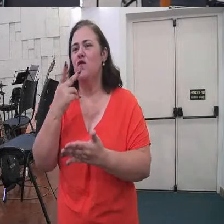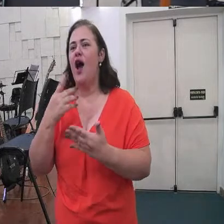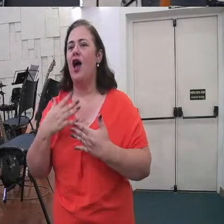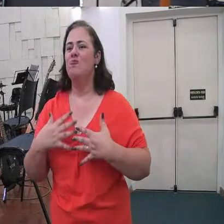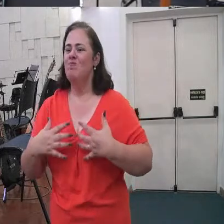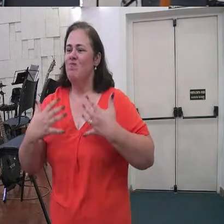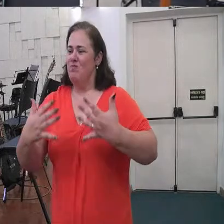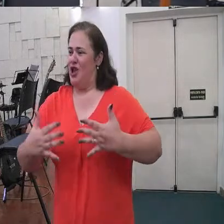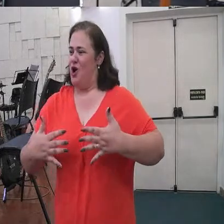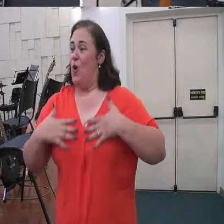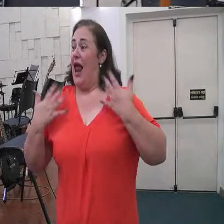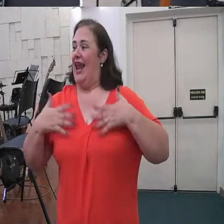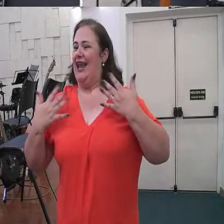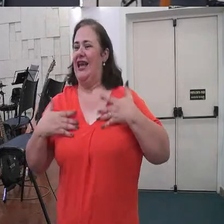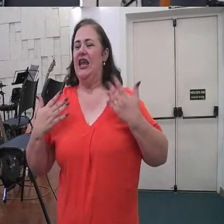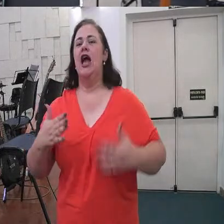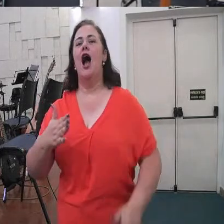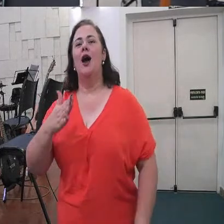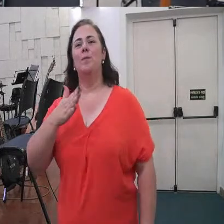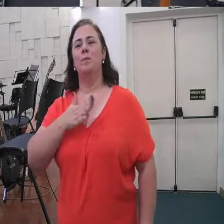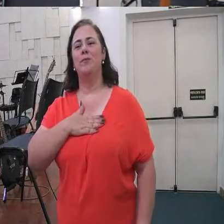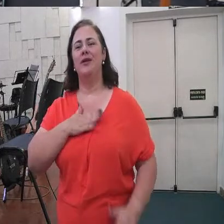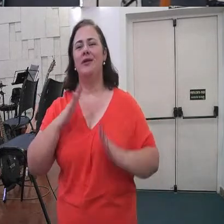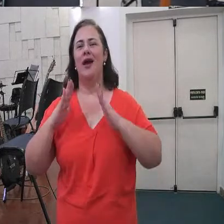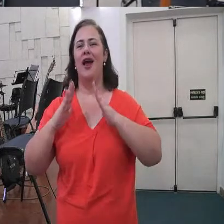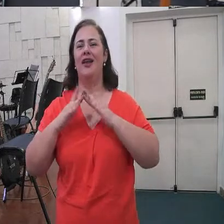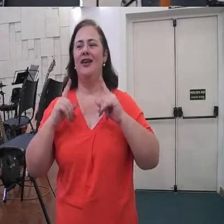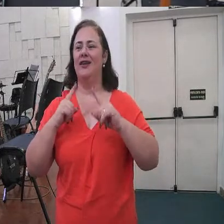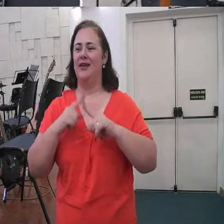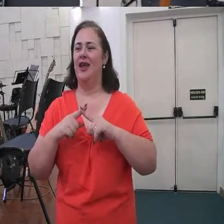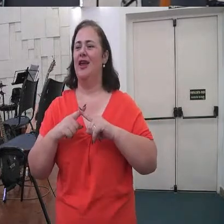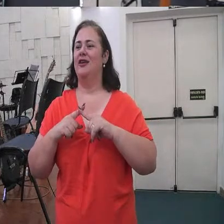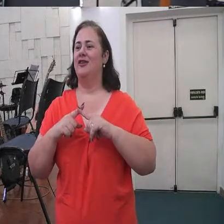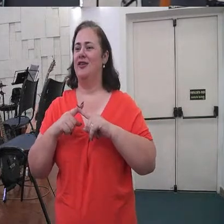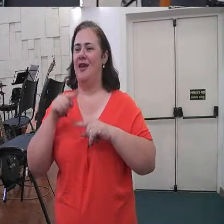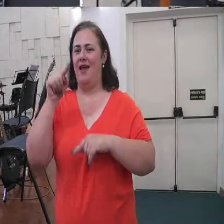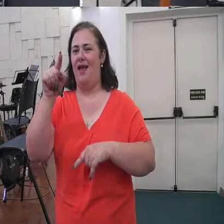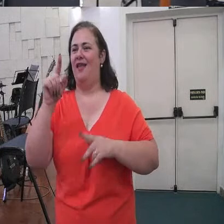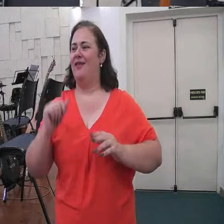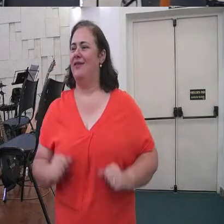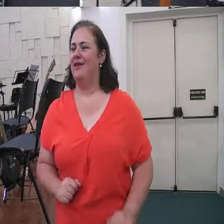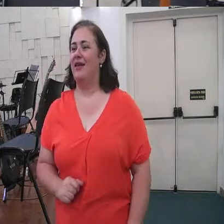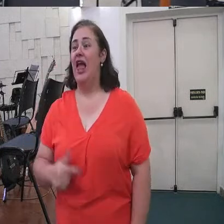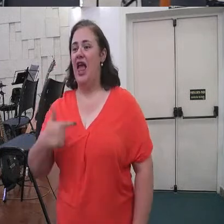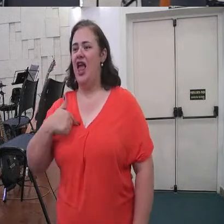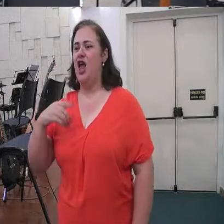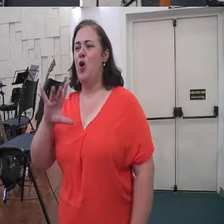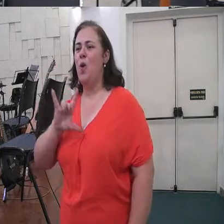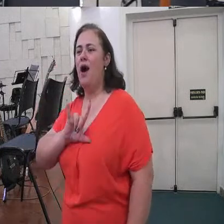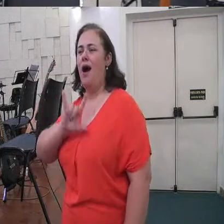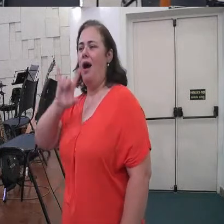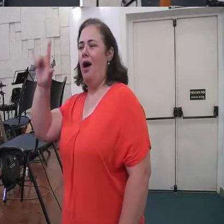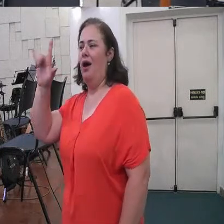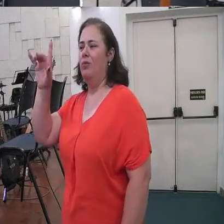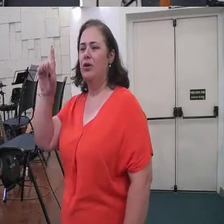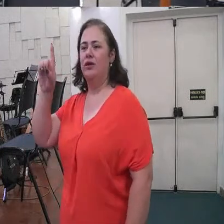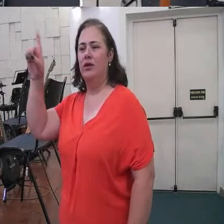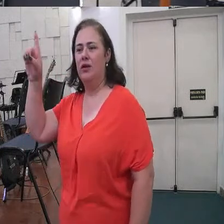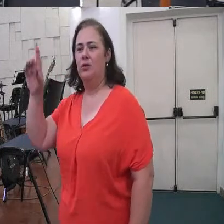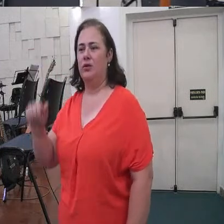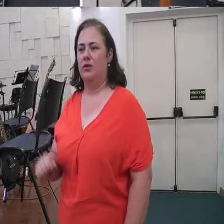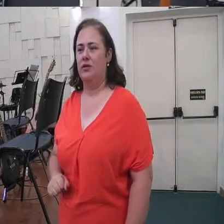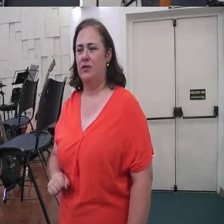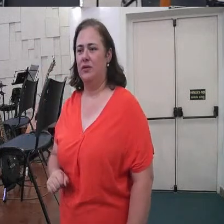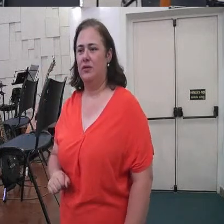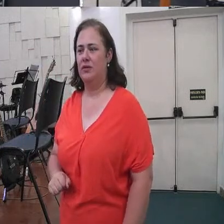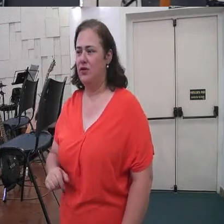da igreja B. É esse tipo de fé que você tem? Pois o Espírito Santo de Deus está nos convidando a uma reflexão nessa noite, para que tenhamos